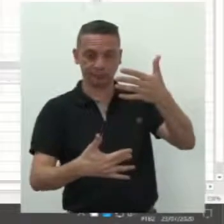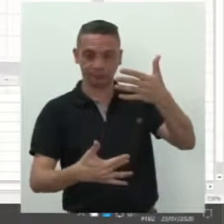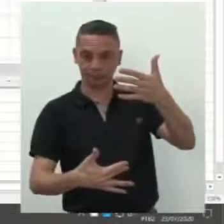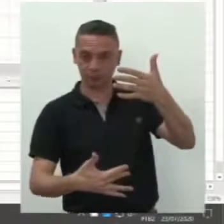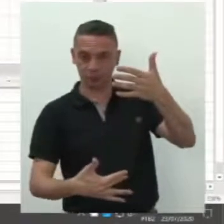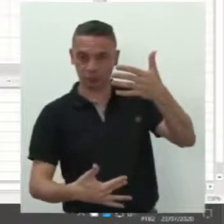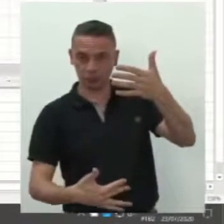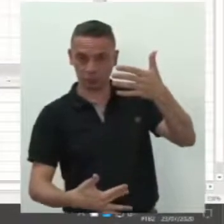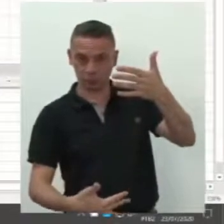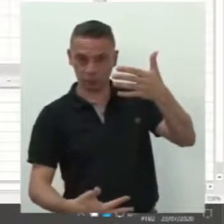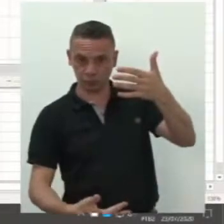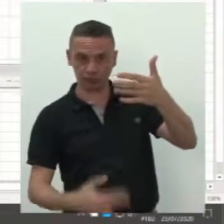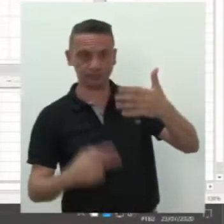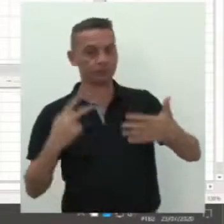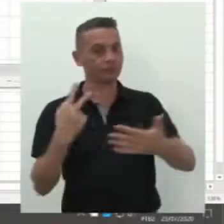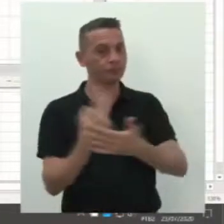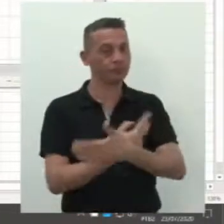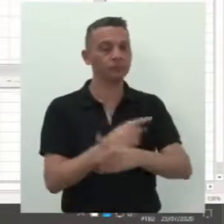eu descer minha planilha...